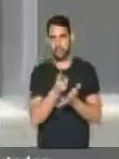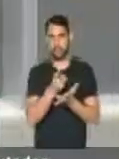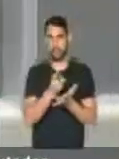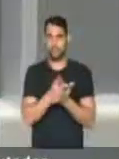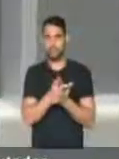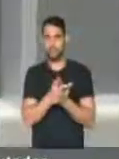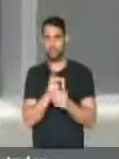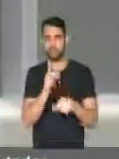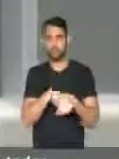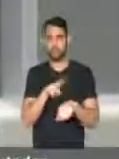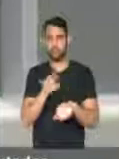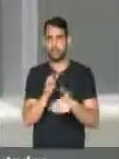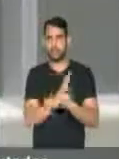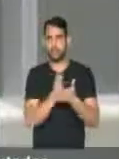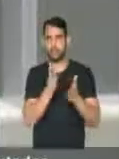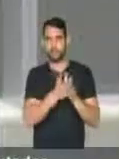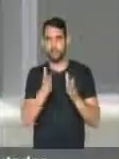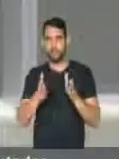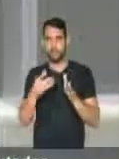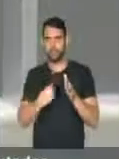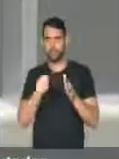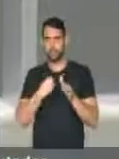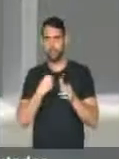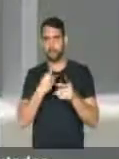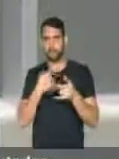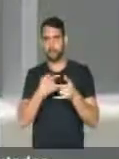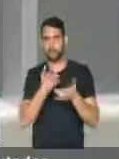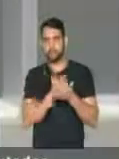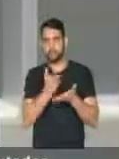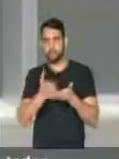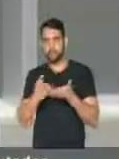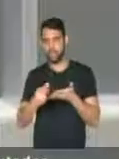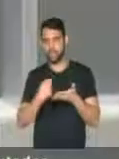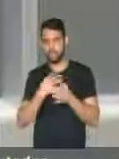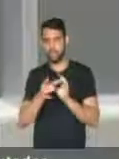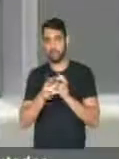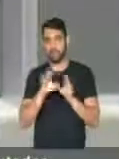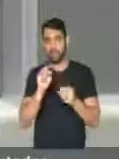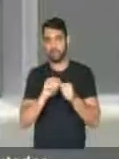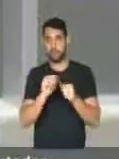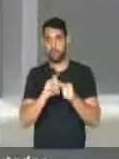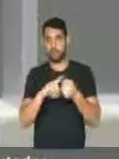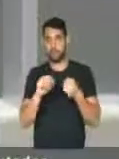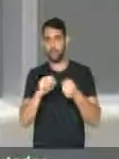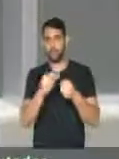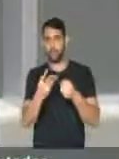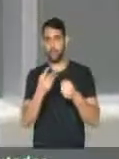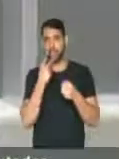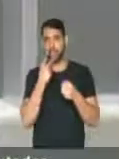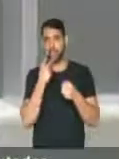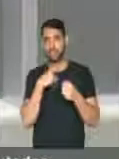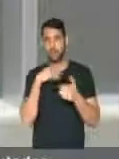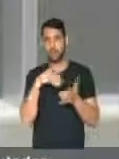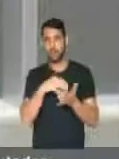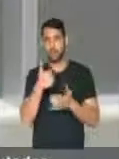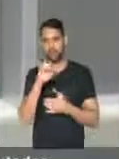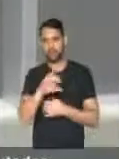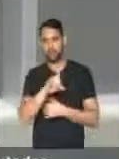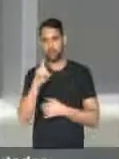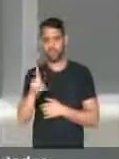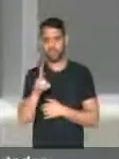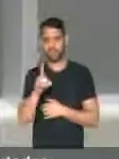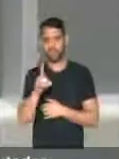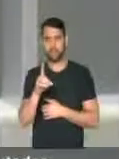ficam mantidos os vencimento das parcelas correlatas nas partidas seguintes e se isso não fizeram artigo 3 diz que tem 90 dias